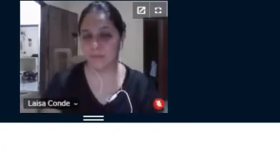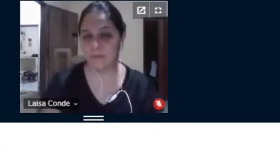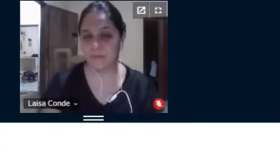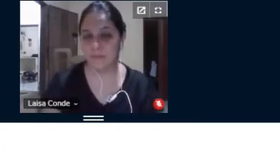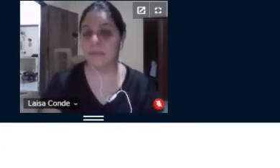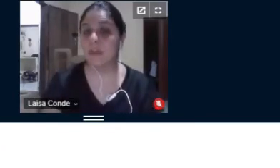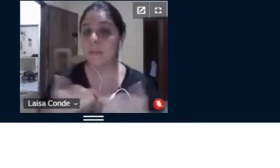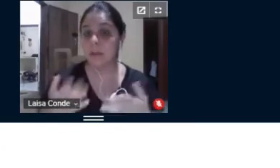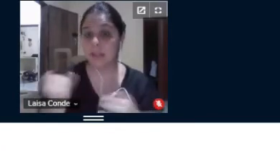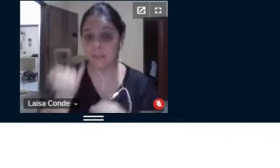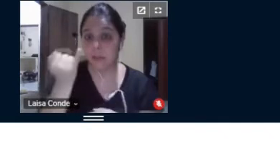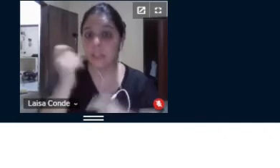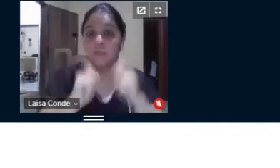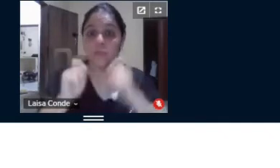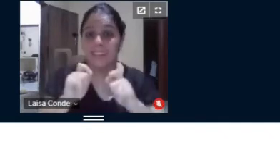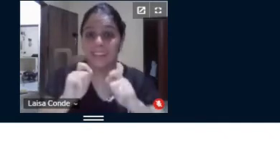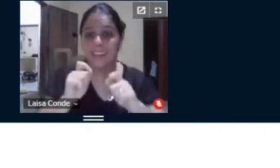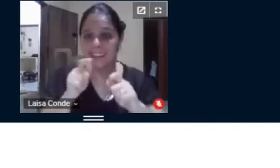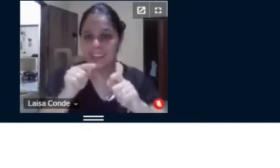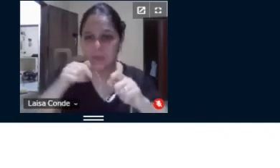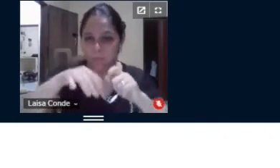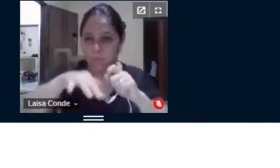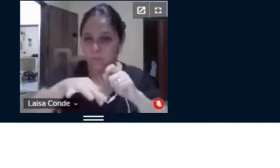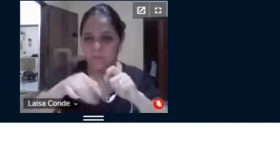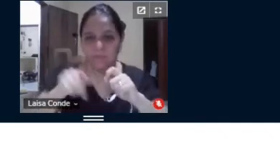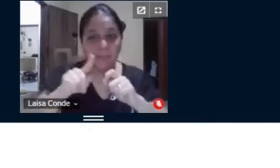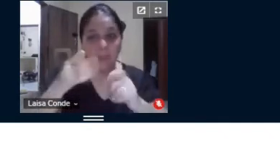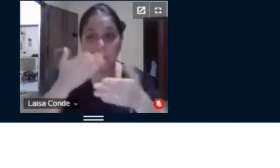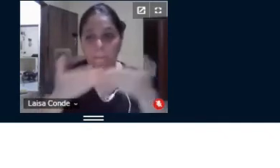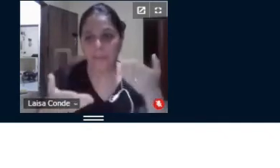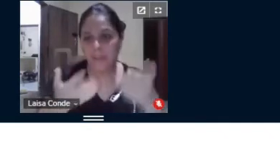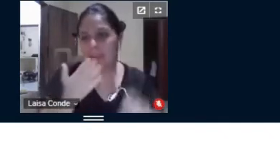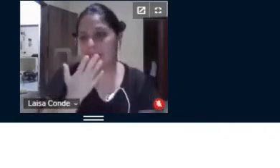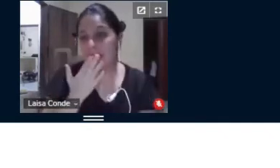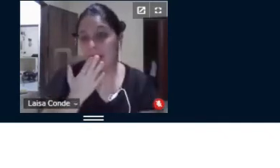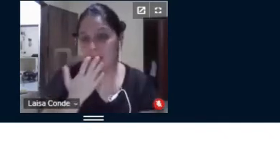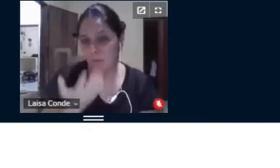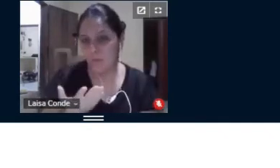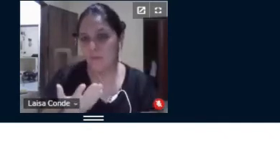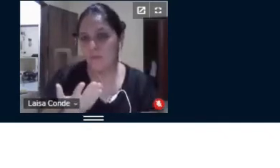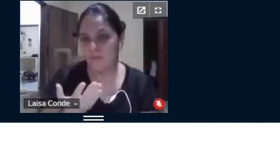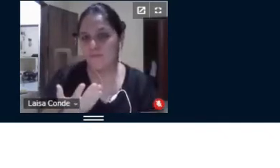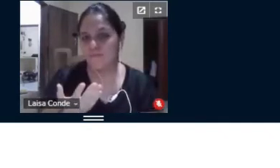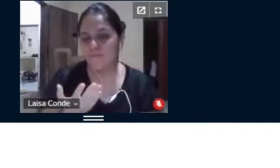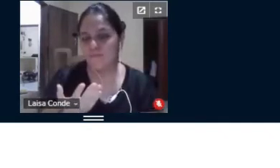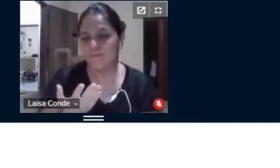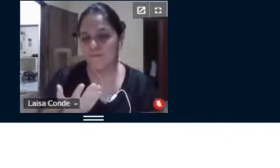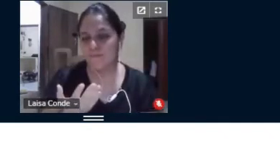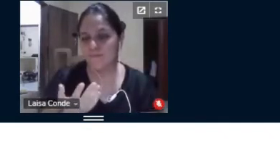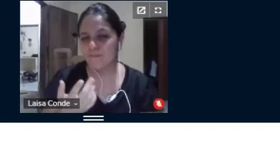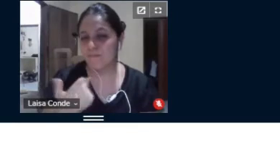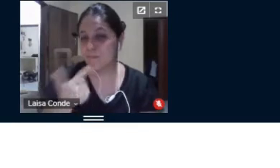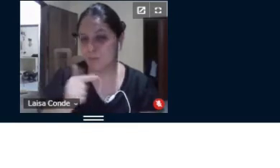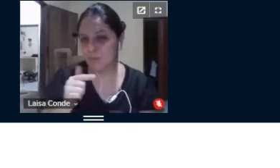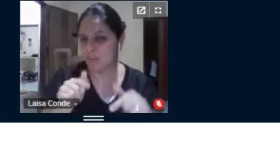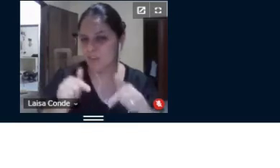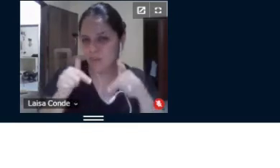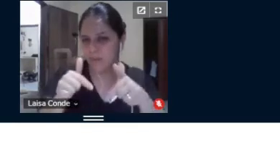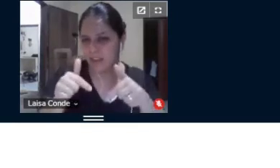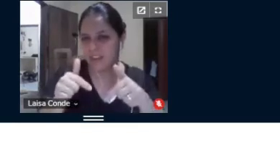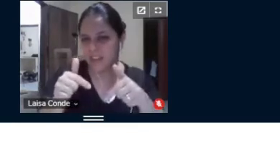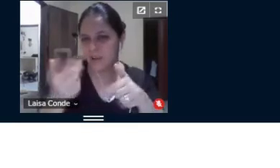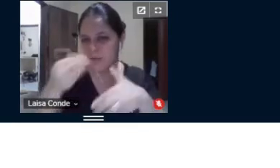Importante é que esse líquido ele não perca a coloração, tá? Que ele não reaja quimicamente com o